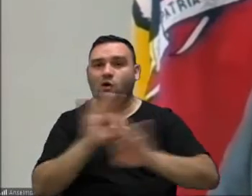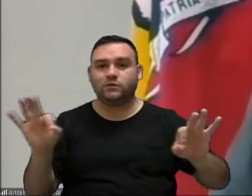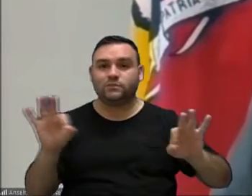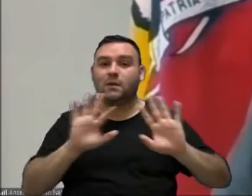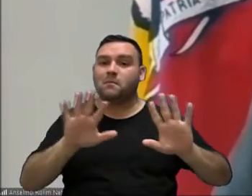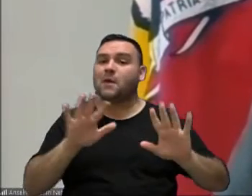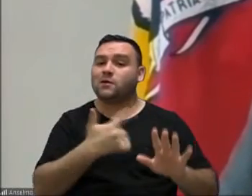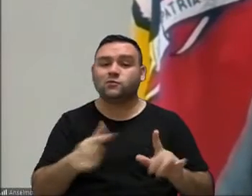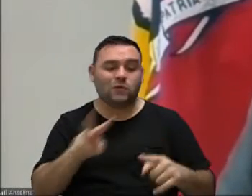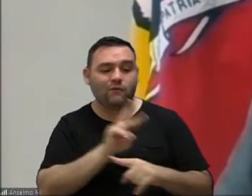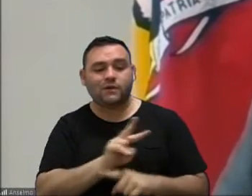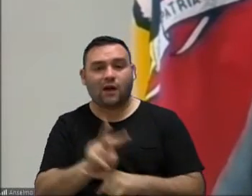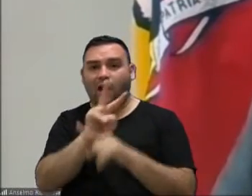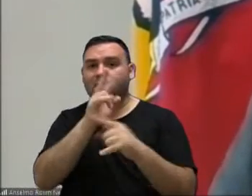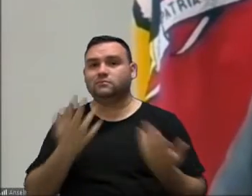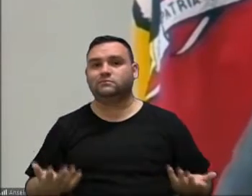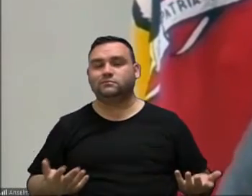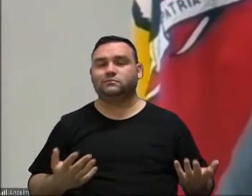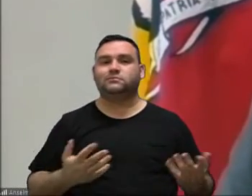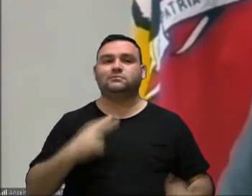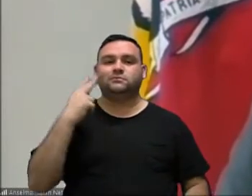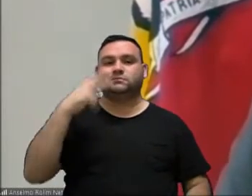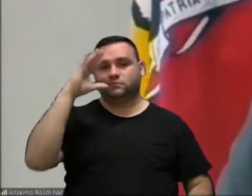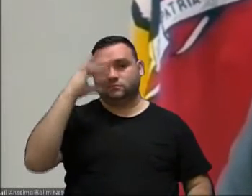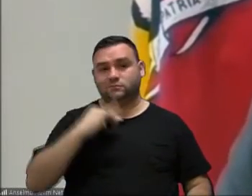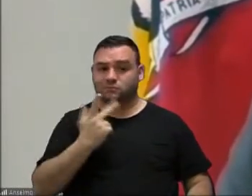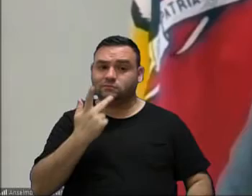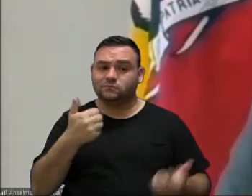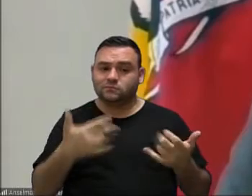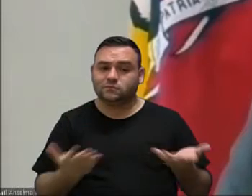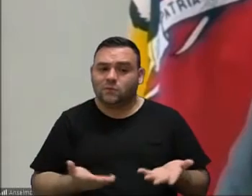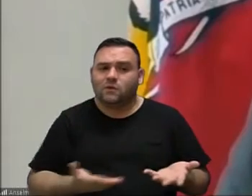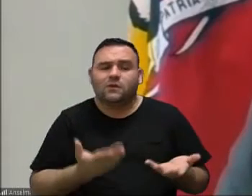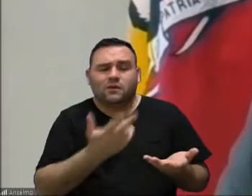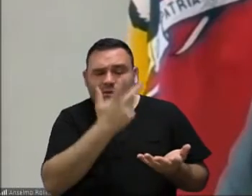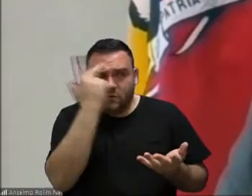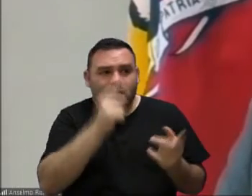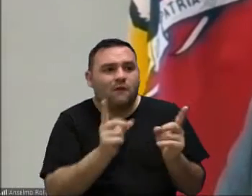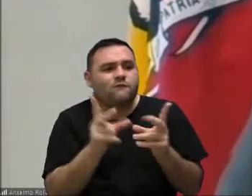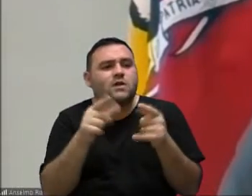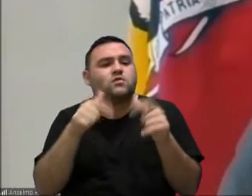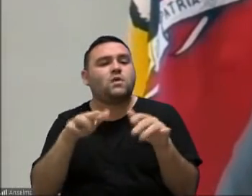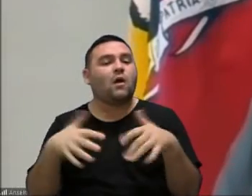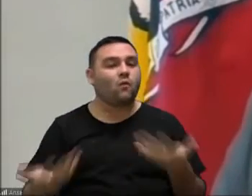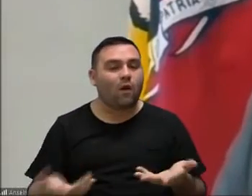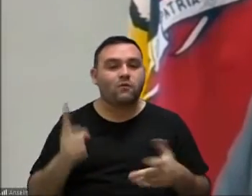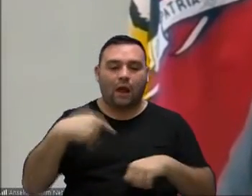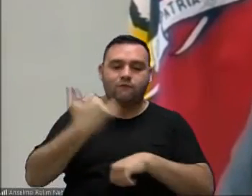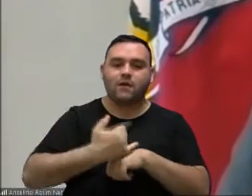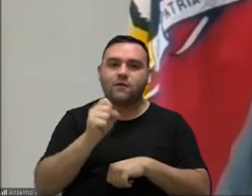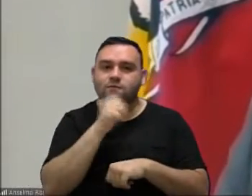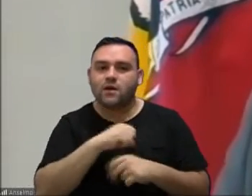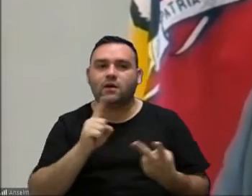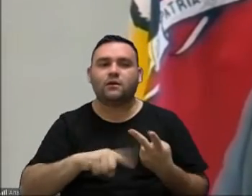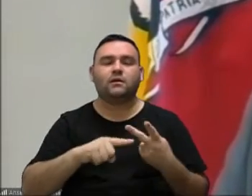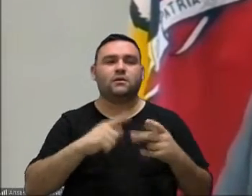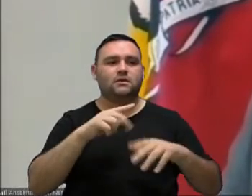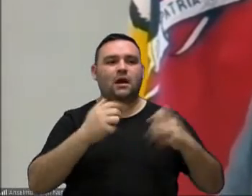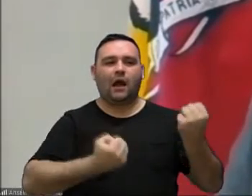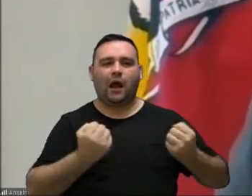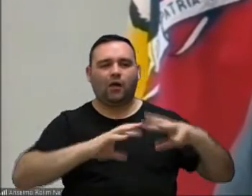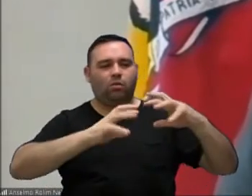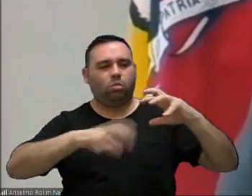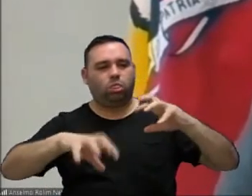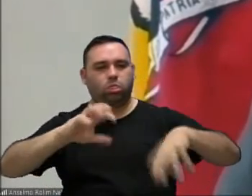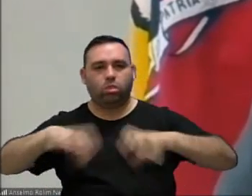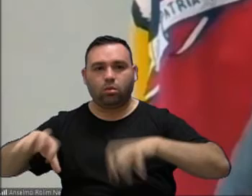mas não há fiscalização vereador Iara acabou de falar onde está sendo comercializado isso nos ferros velhos nos desmanches